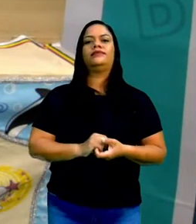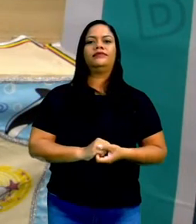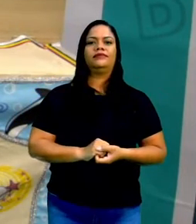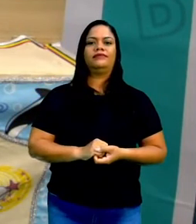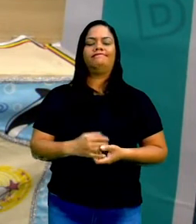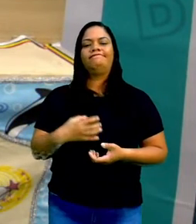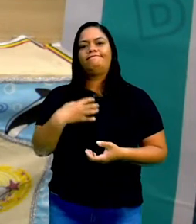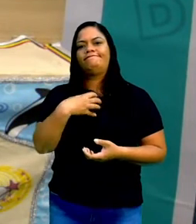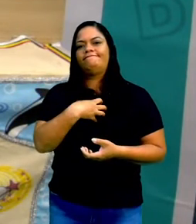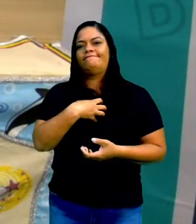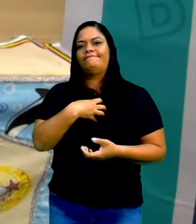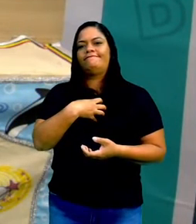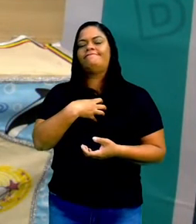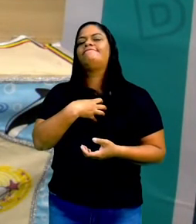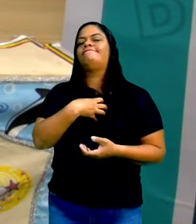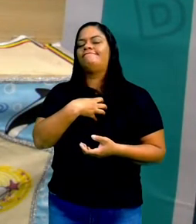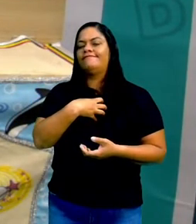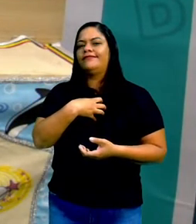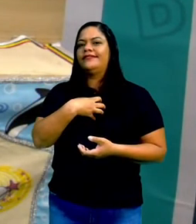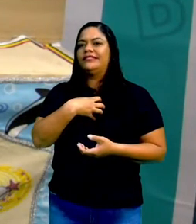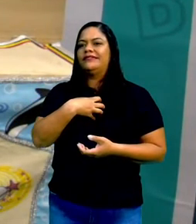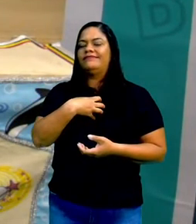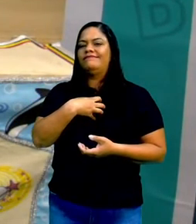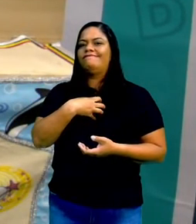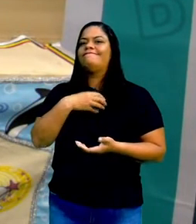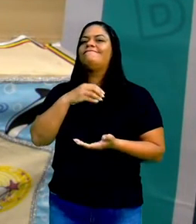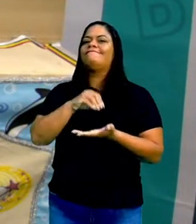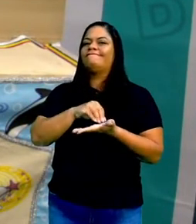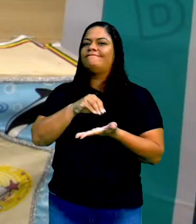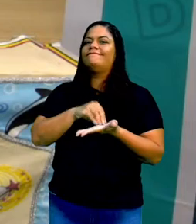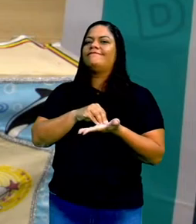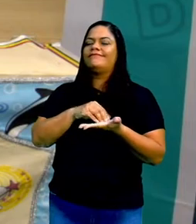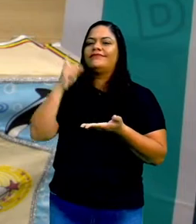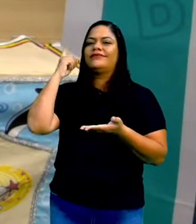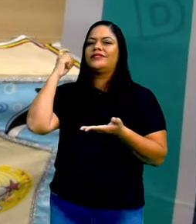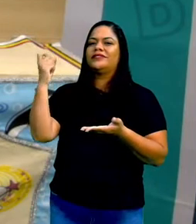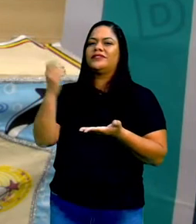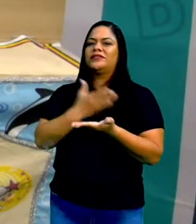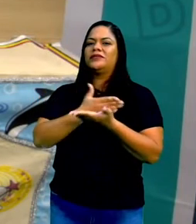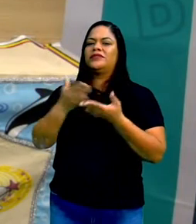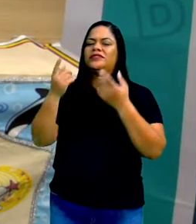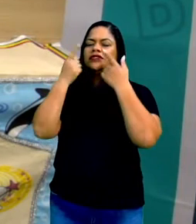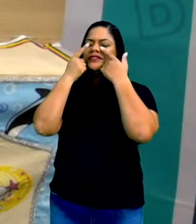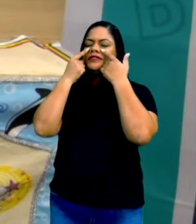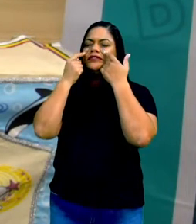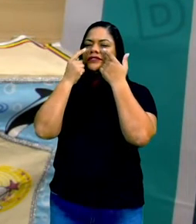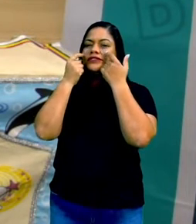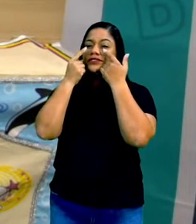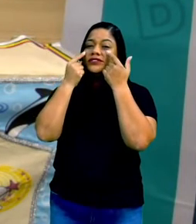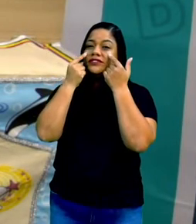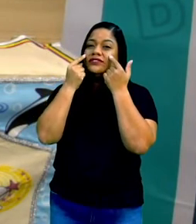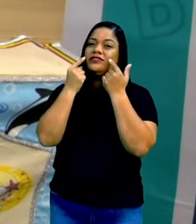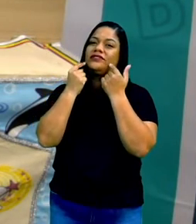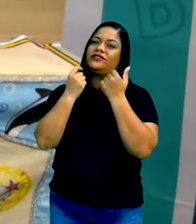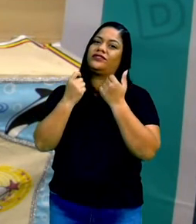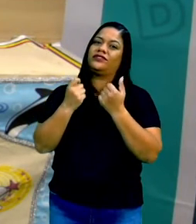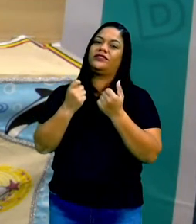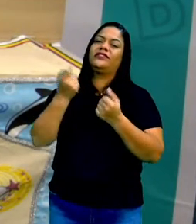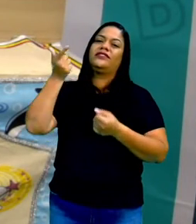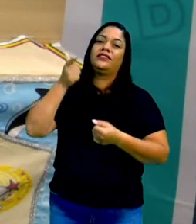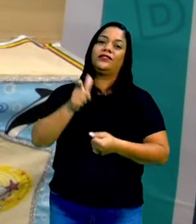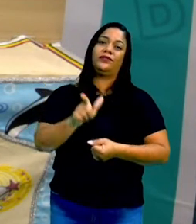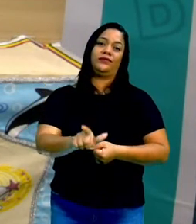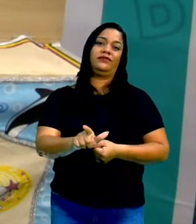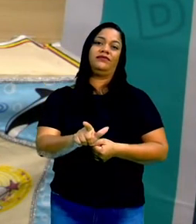ele sentiu falta do seu próprio barulho e começou a chorar. Mas o patinho começou a chorar de novo,